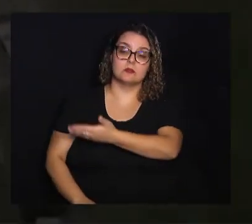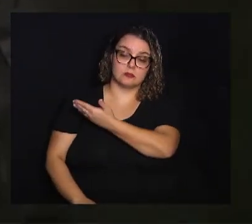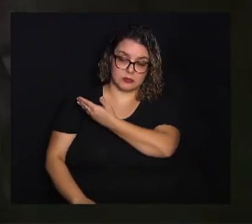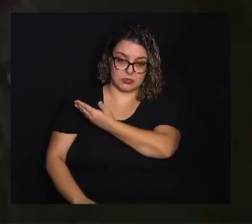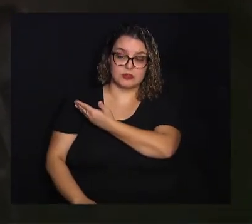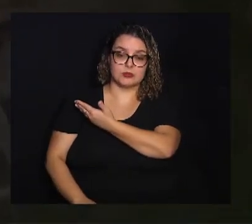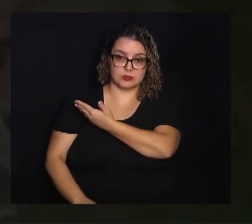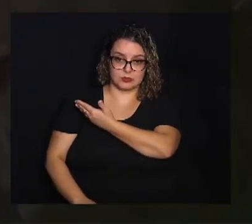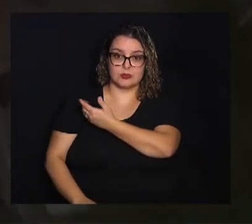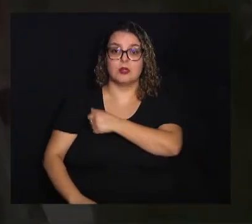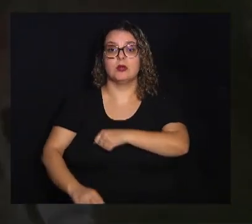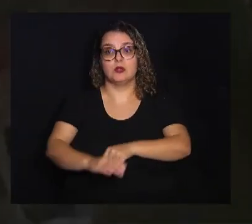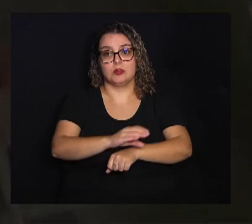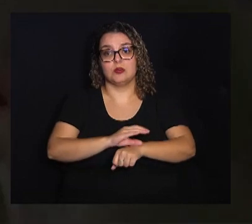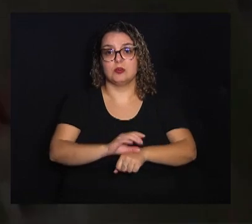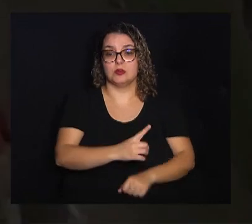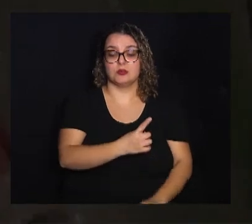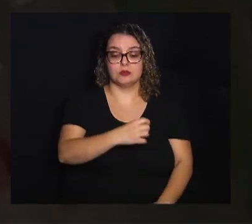Brasil, Constituição de